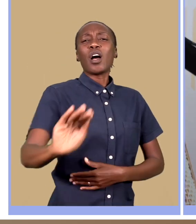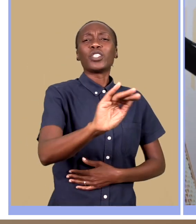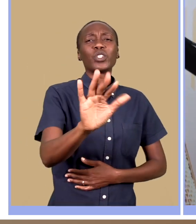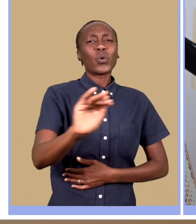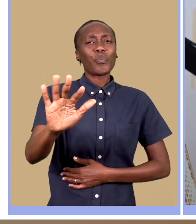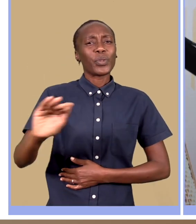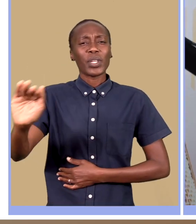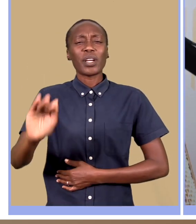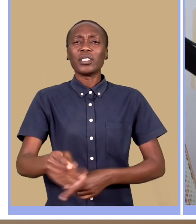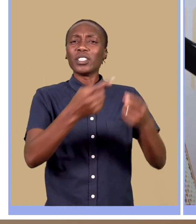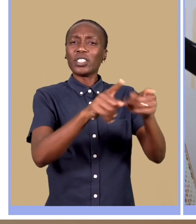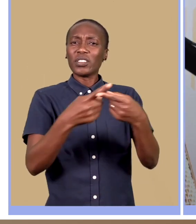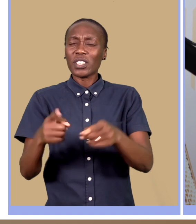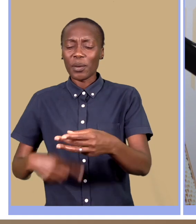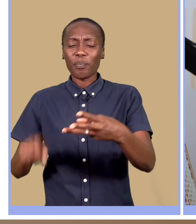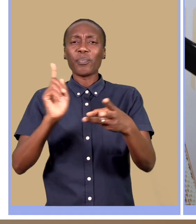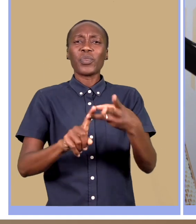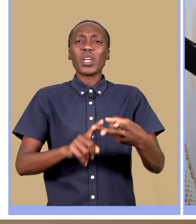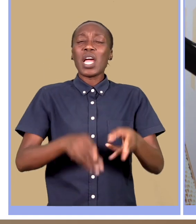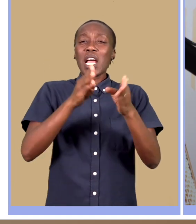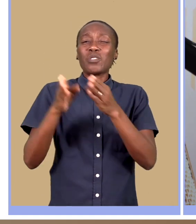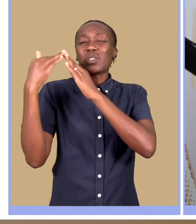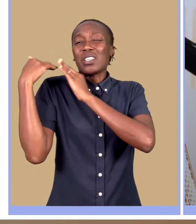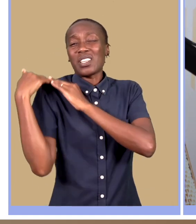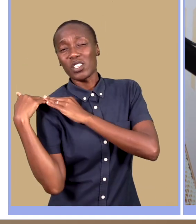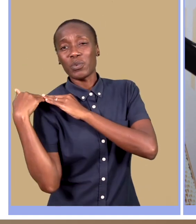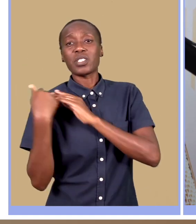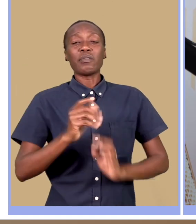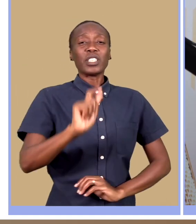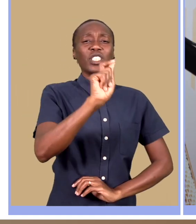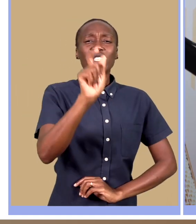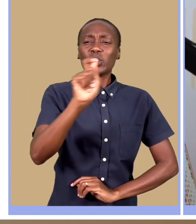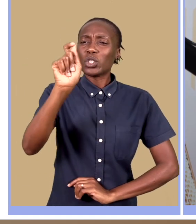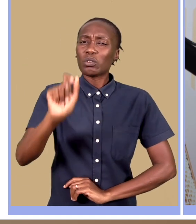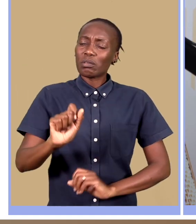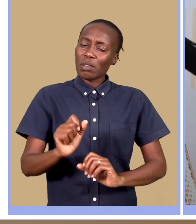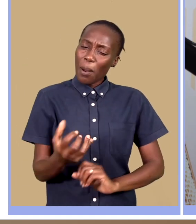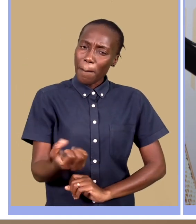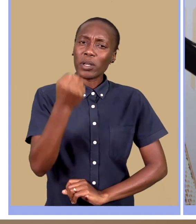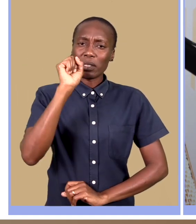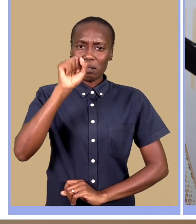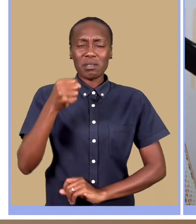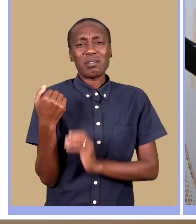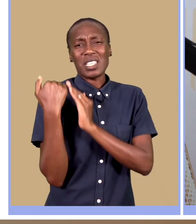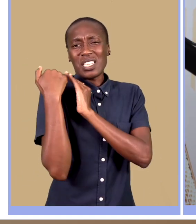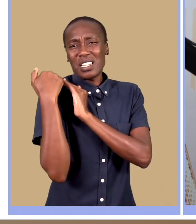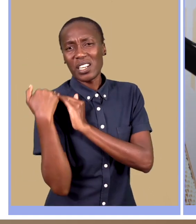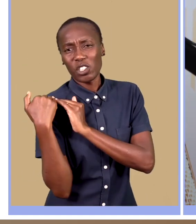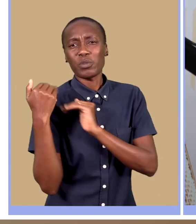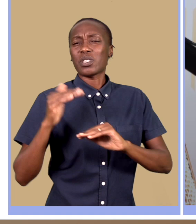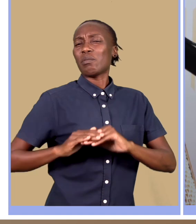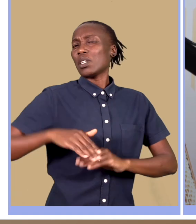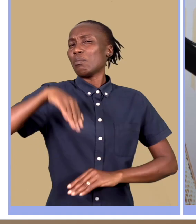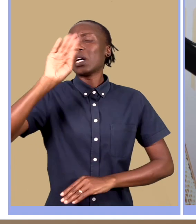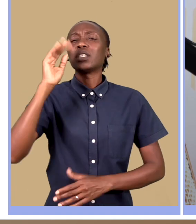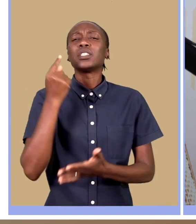comunidades locais, os administradores distritais, etc., poderiam desempenhar um papel fundamental,